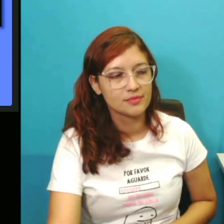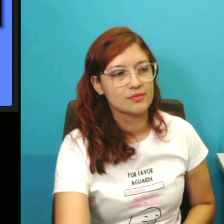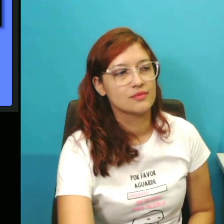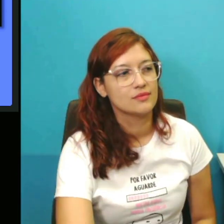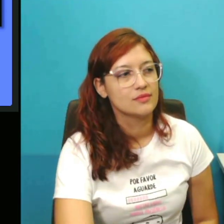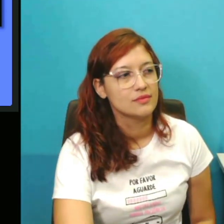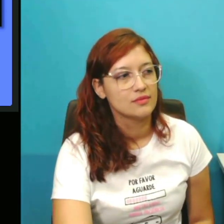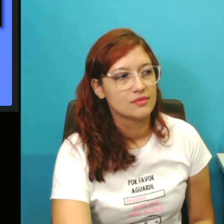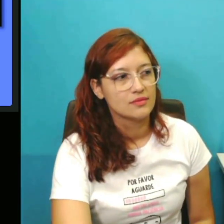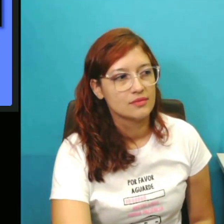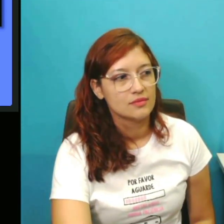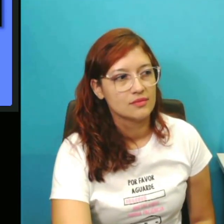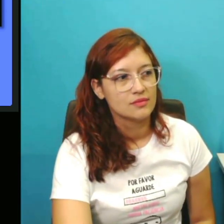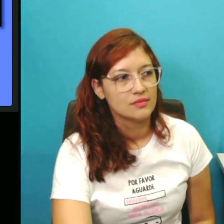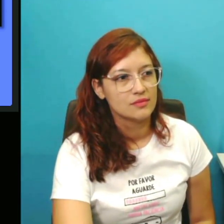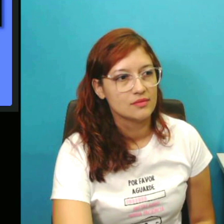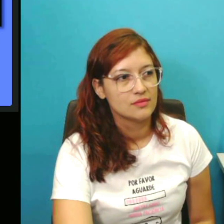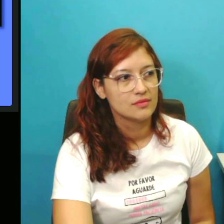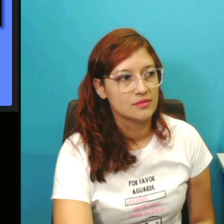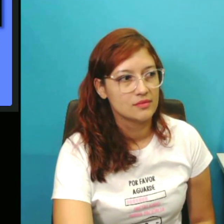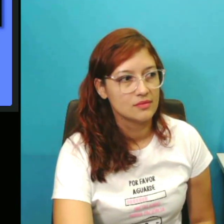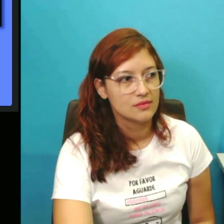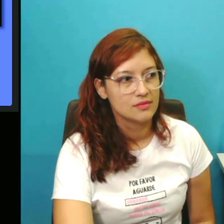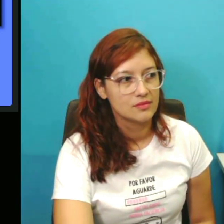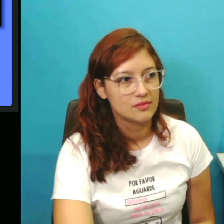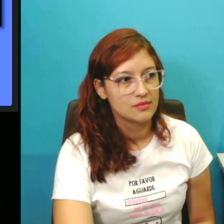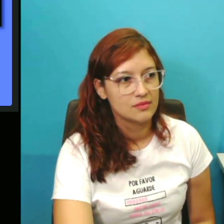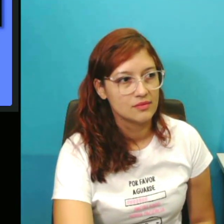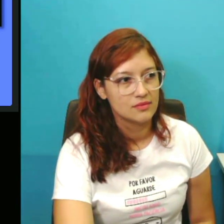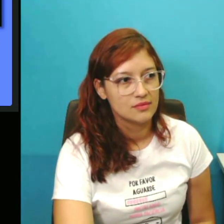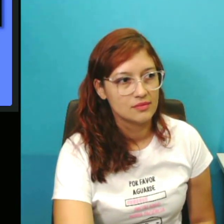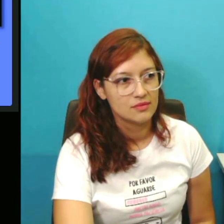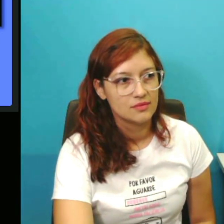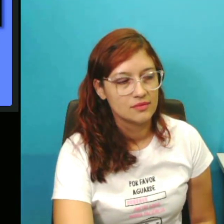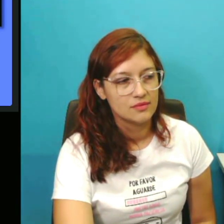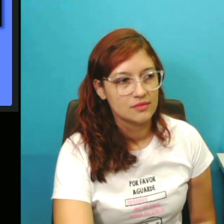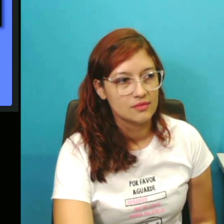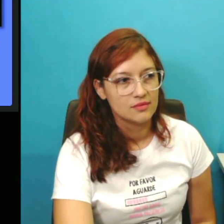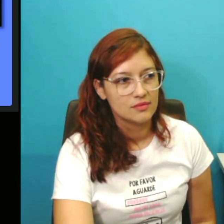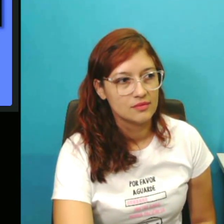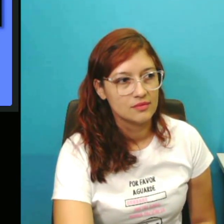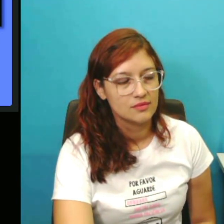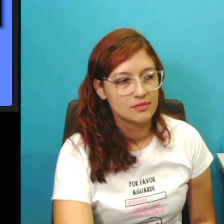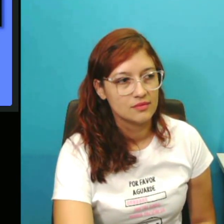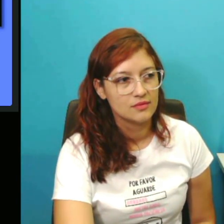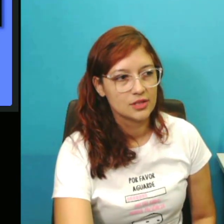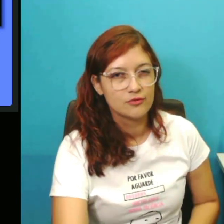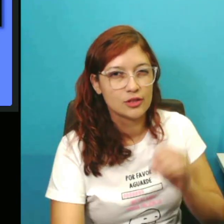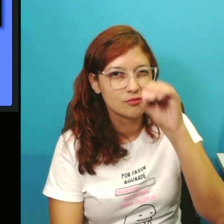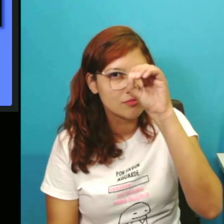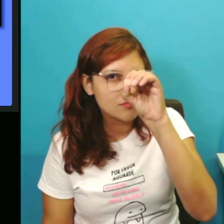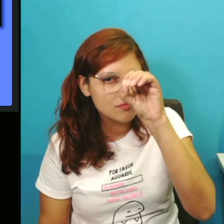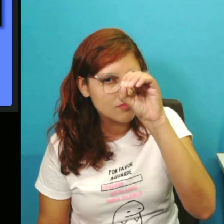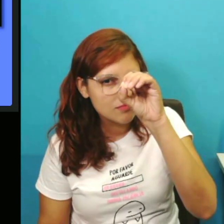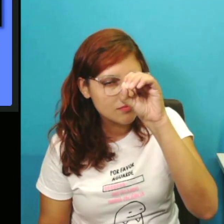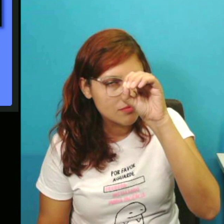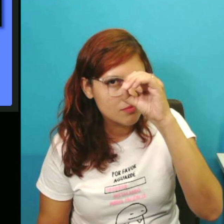Esse anzol aqui, desse tipo. Então veja que esse orifício é o que está exposto aqui.